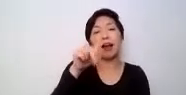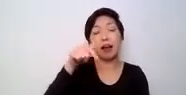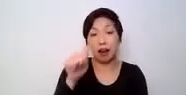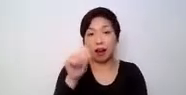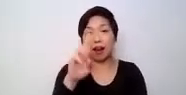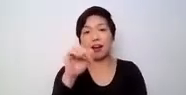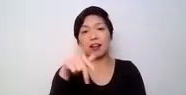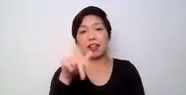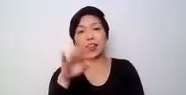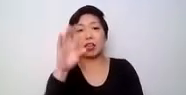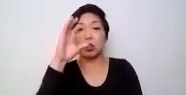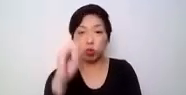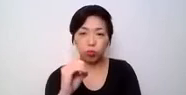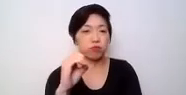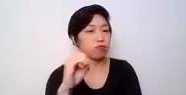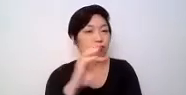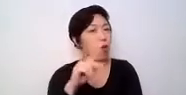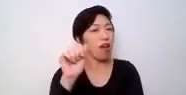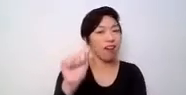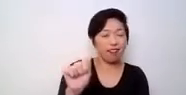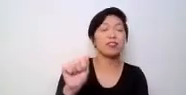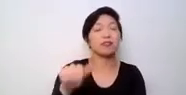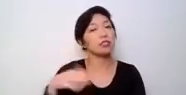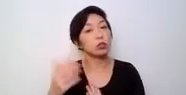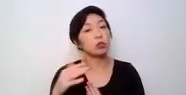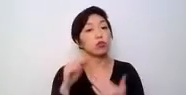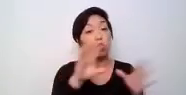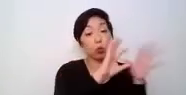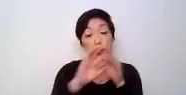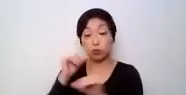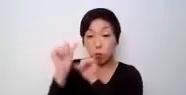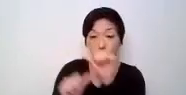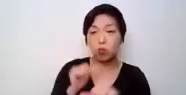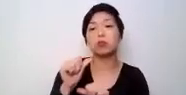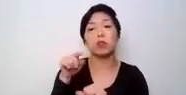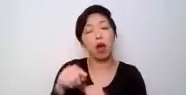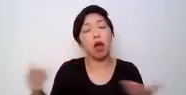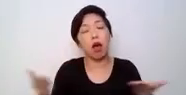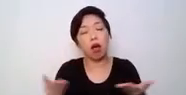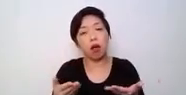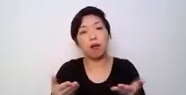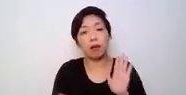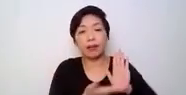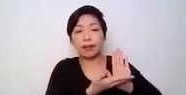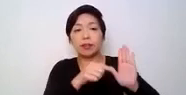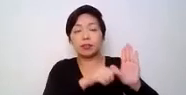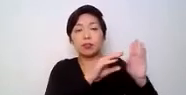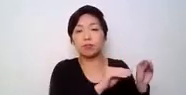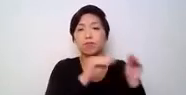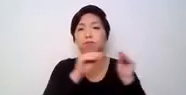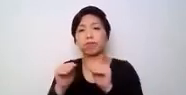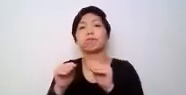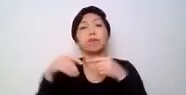essas mudanças no nosso contexto elas fazem com que a figura da Lina ela seja realmente colocada no lugar onde ela